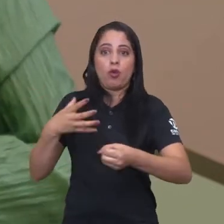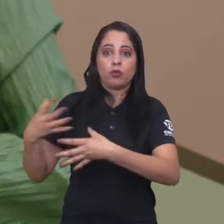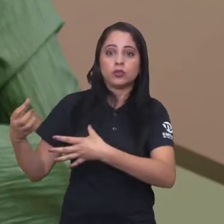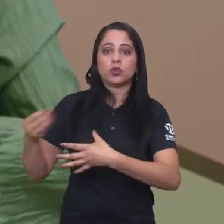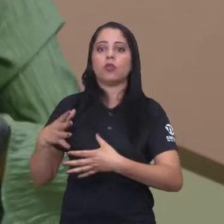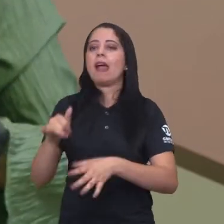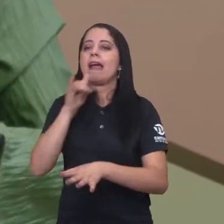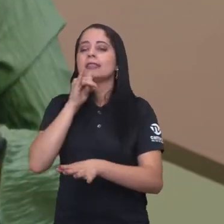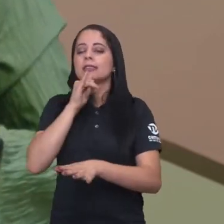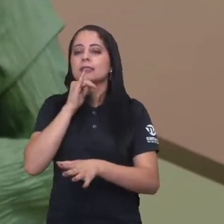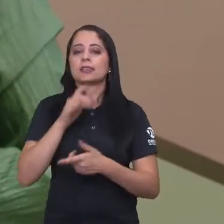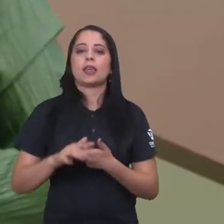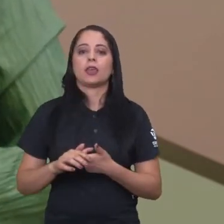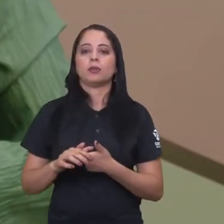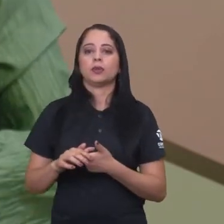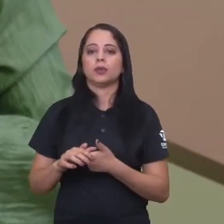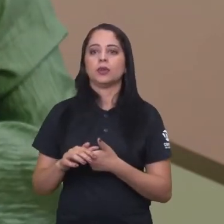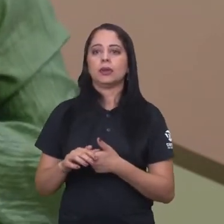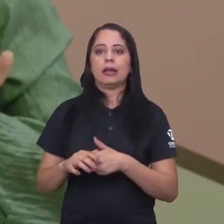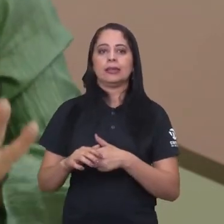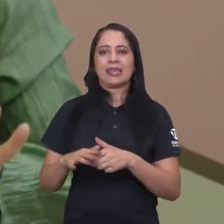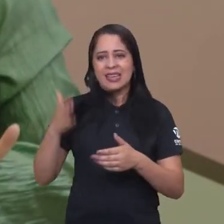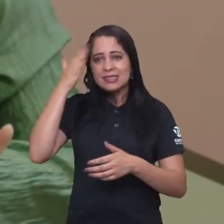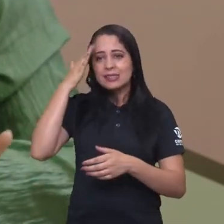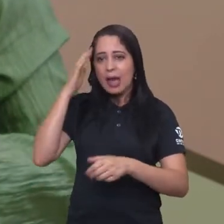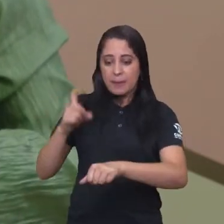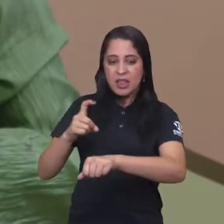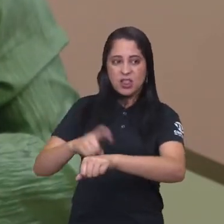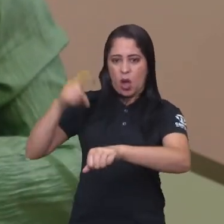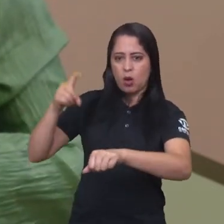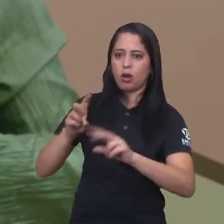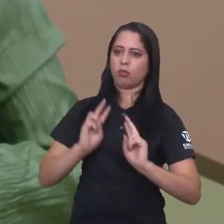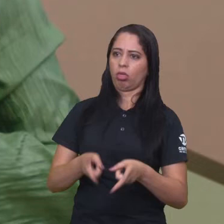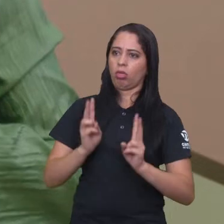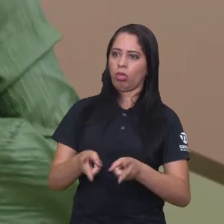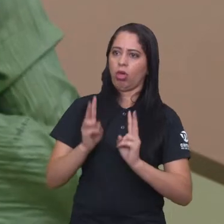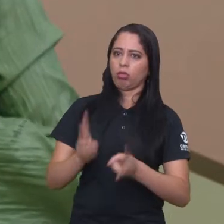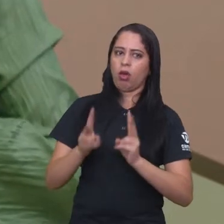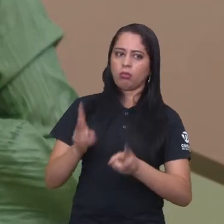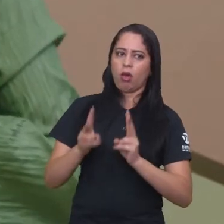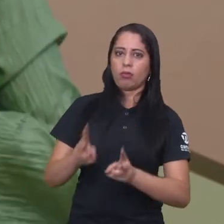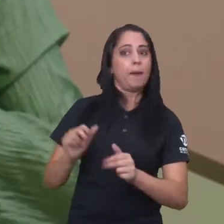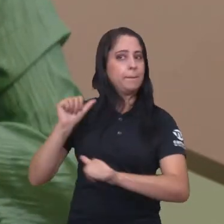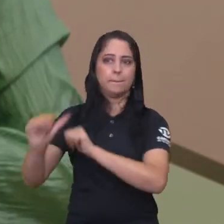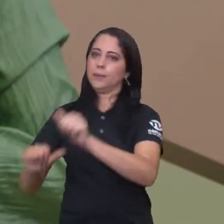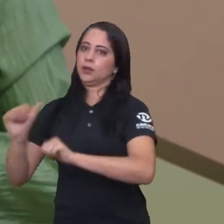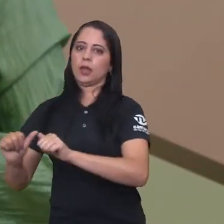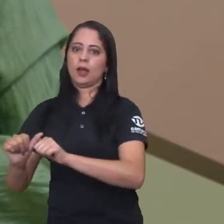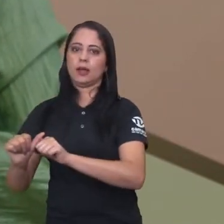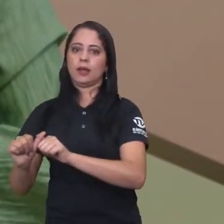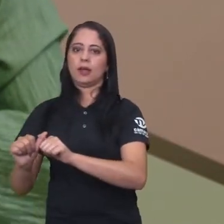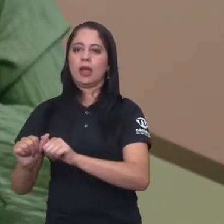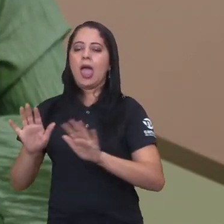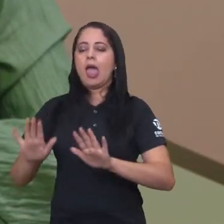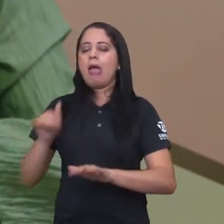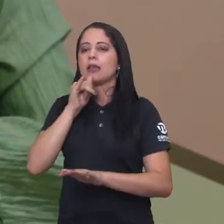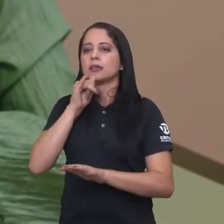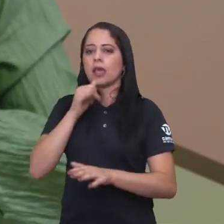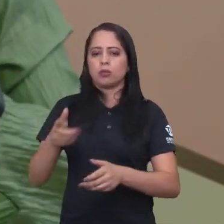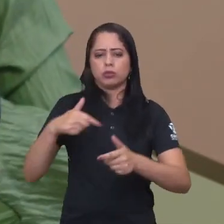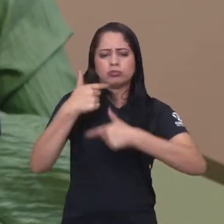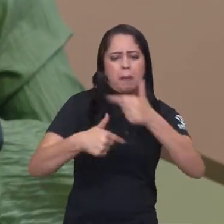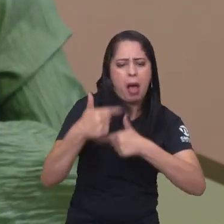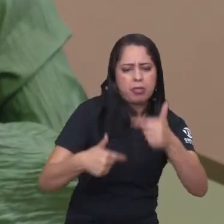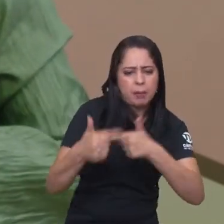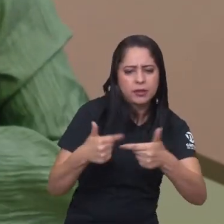implementar mudanças, como, por exemplo, sair do automático, uma respiração consciente. Quando a gente para ali para silenciar, para